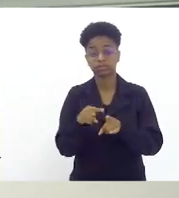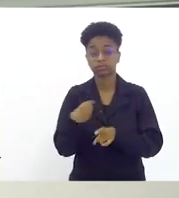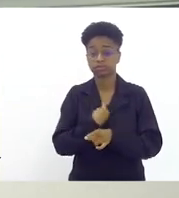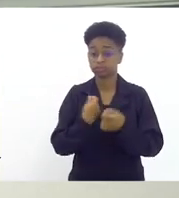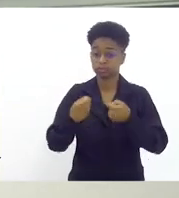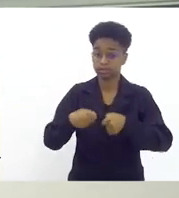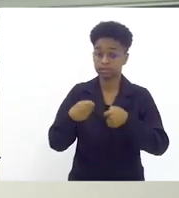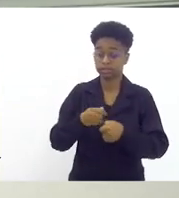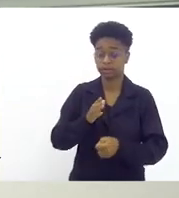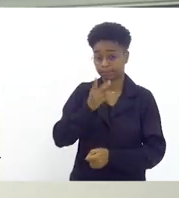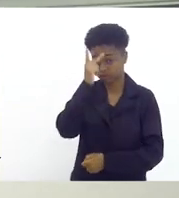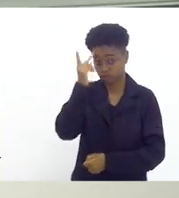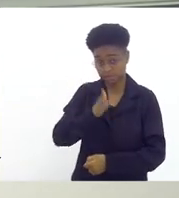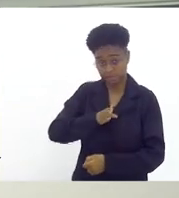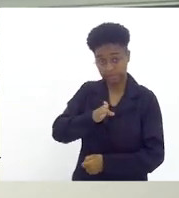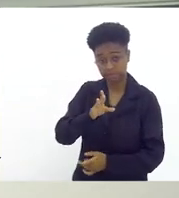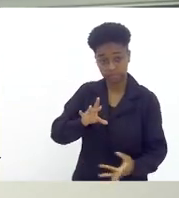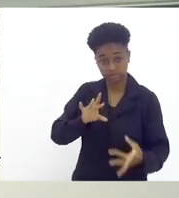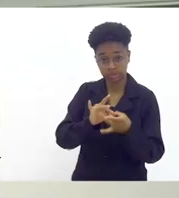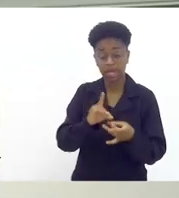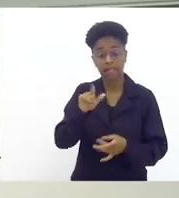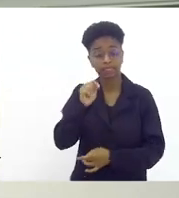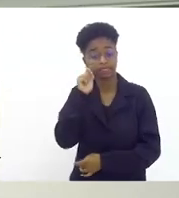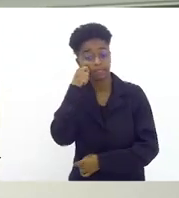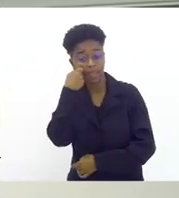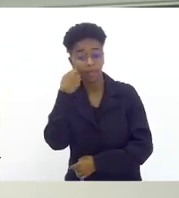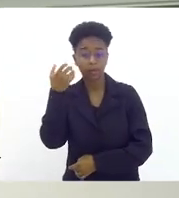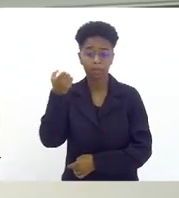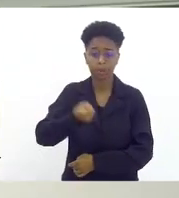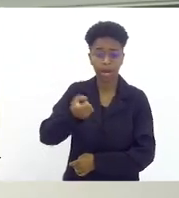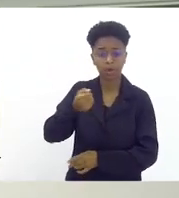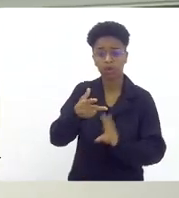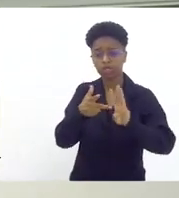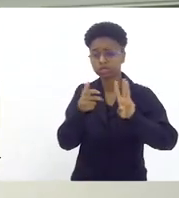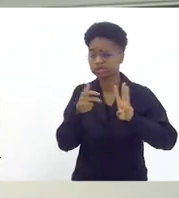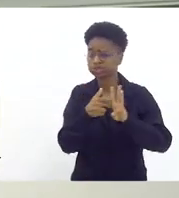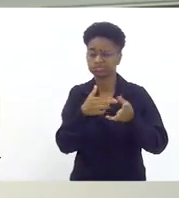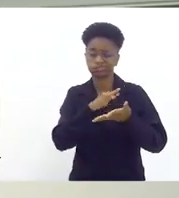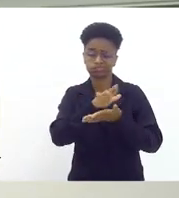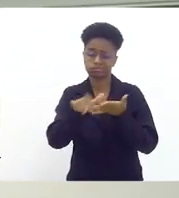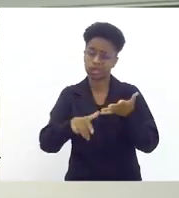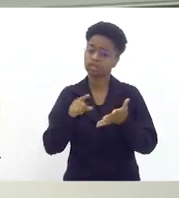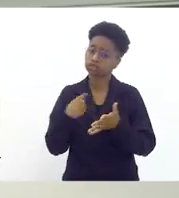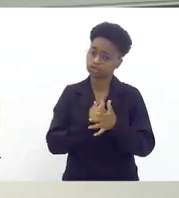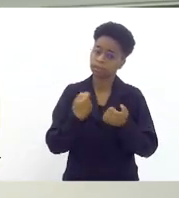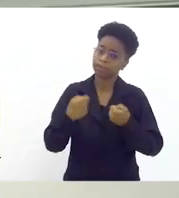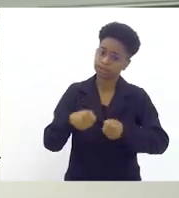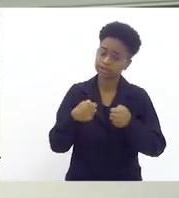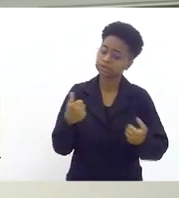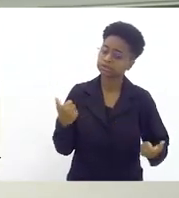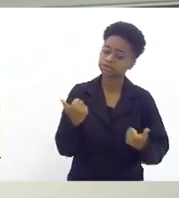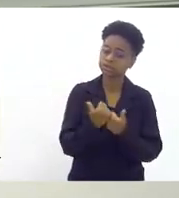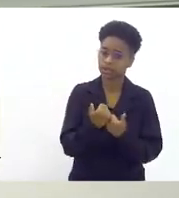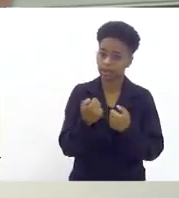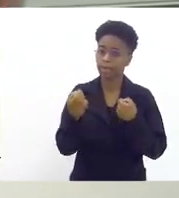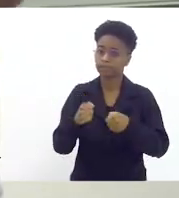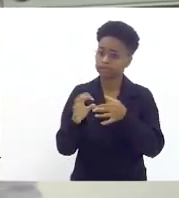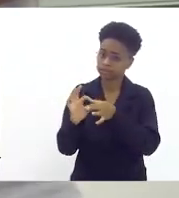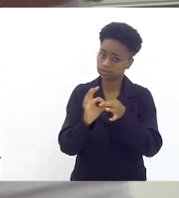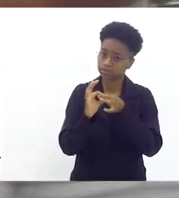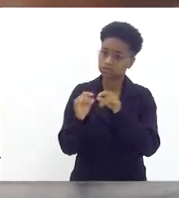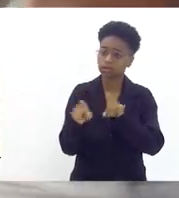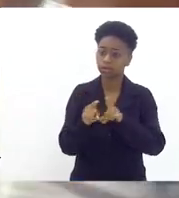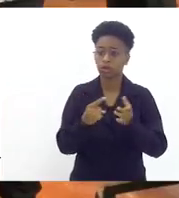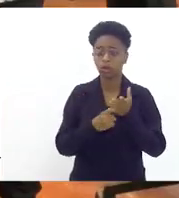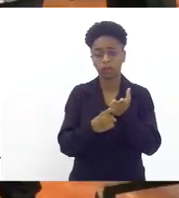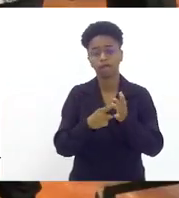cis aliados, né? Sejam esses negros, brancos, indígenas. A gente precisa, né, de uma aliança e um compromisso